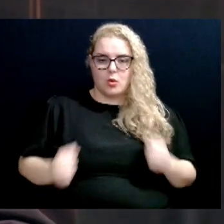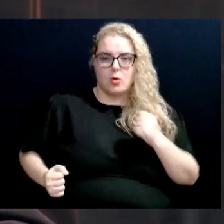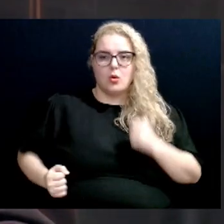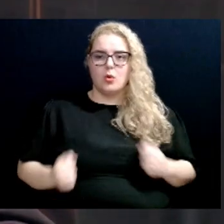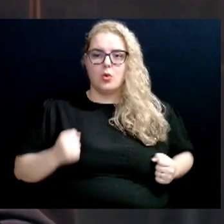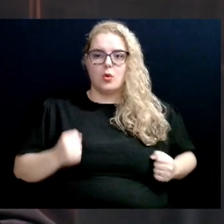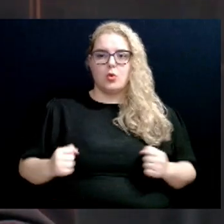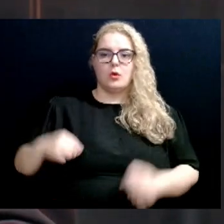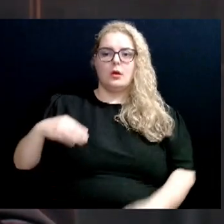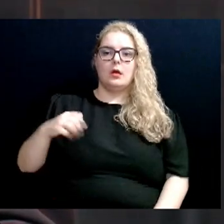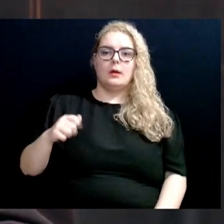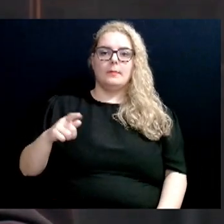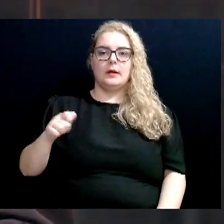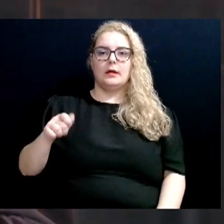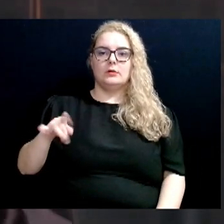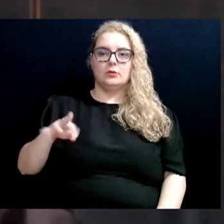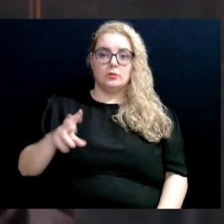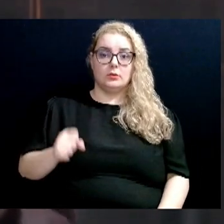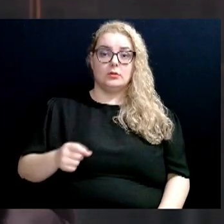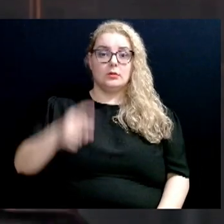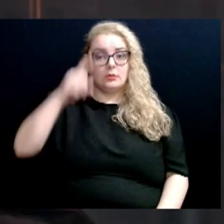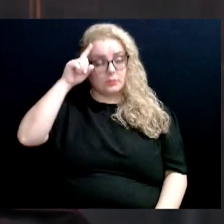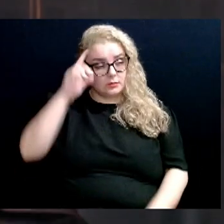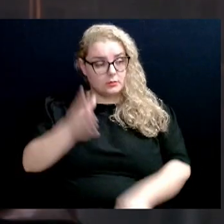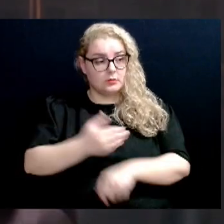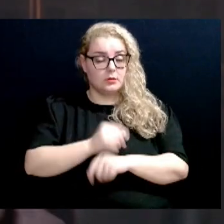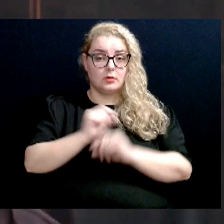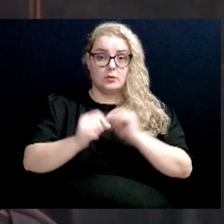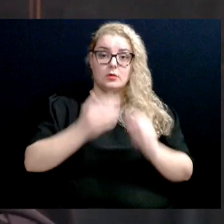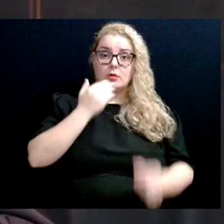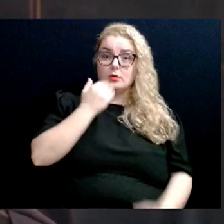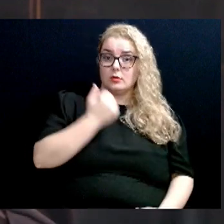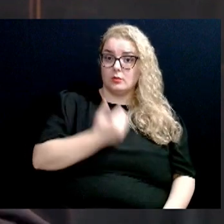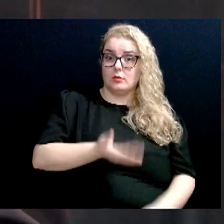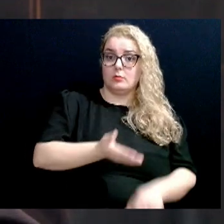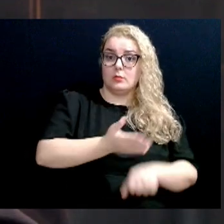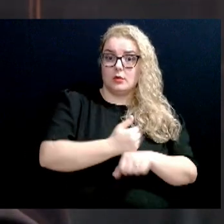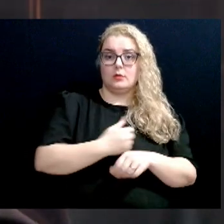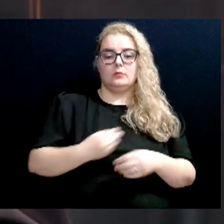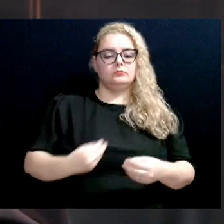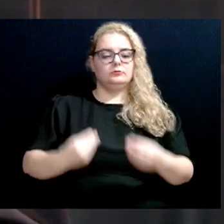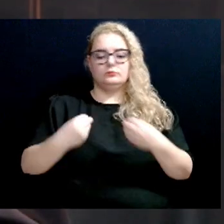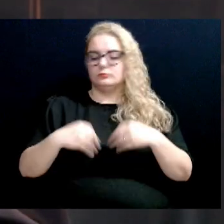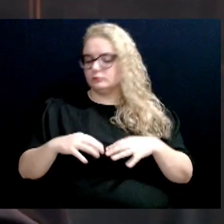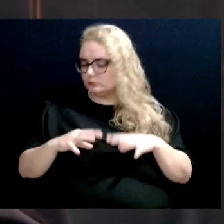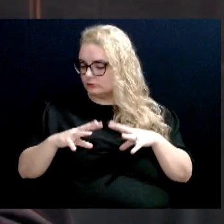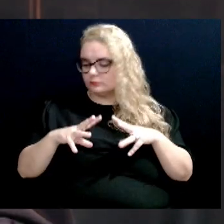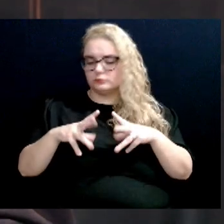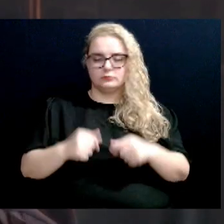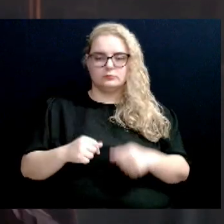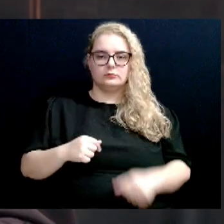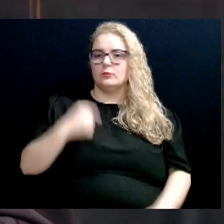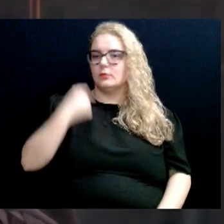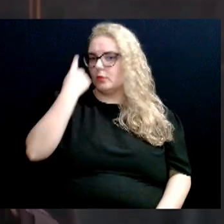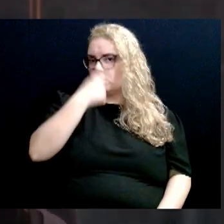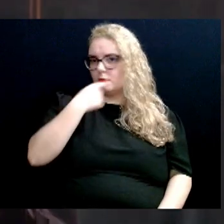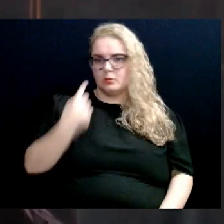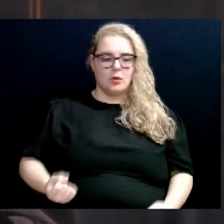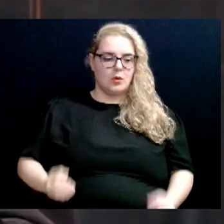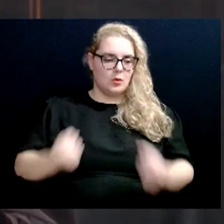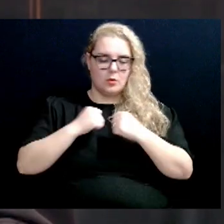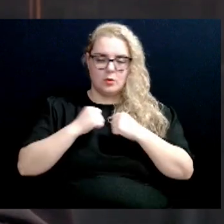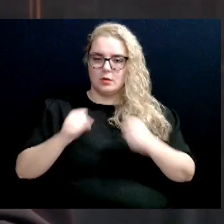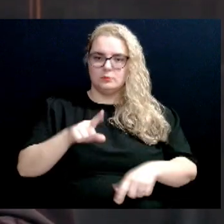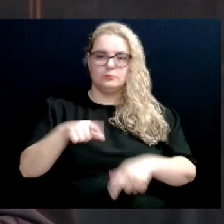um dia antes. O que você comeu antes te entrega totalmente uma hora de exercício físico sem precisar de